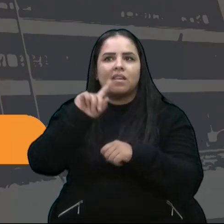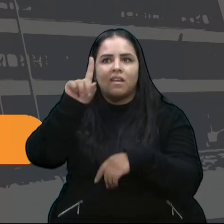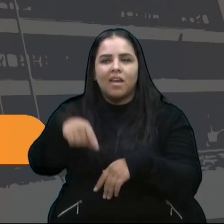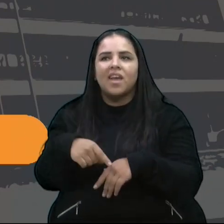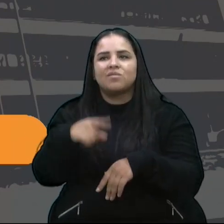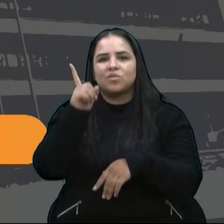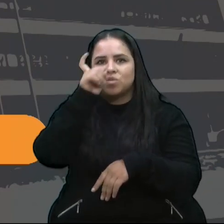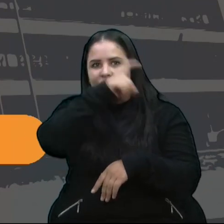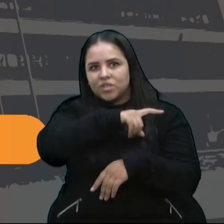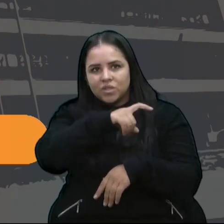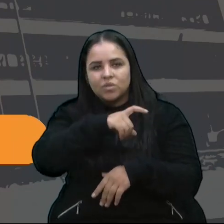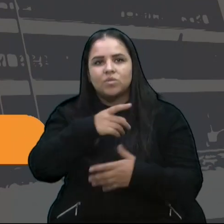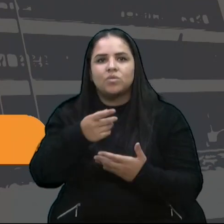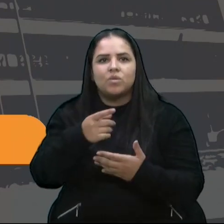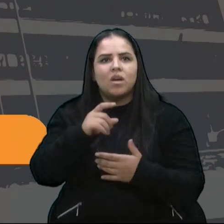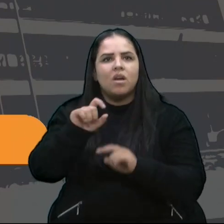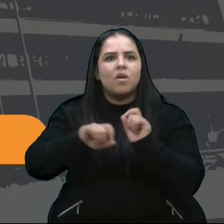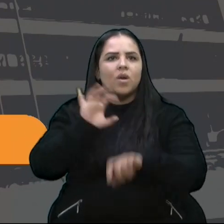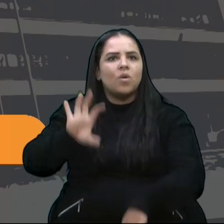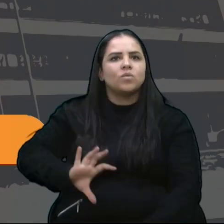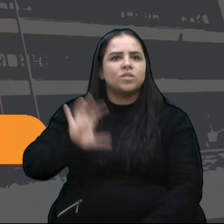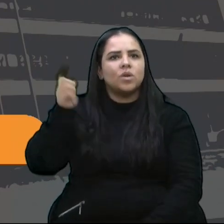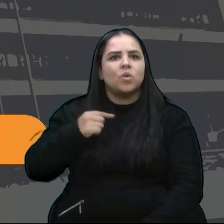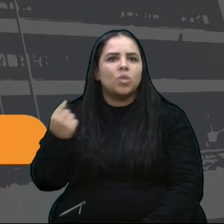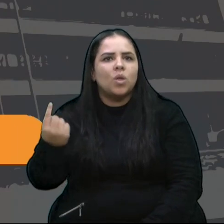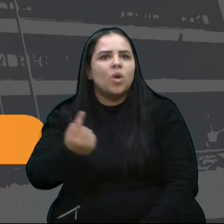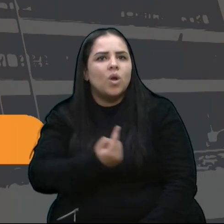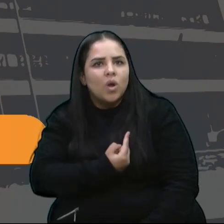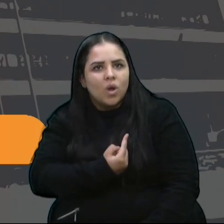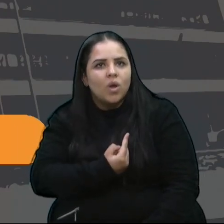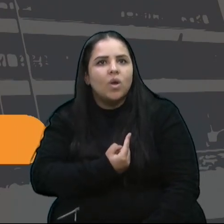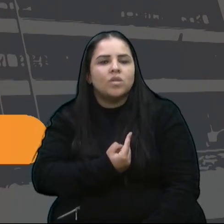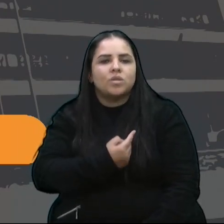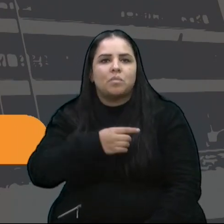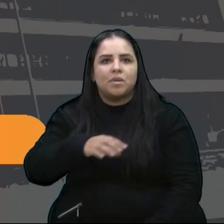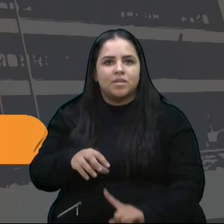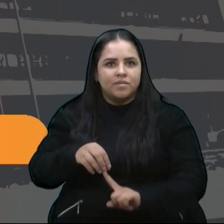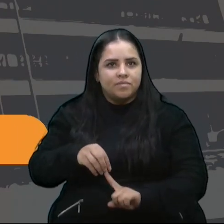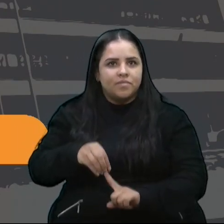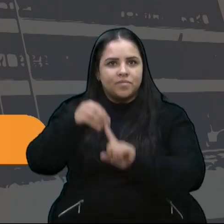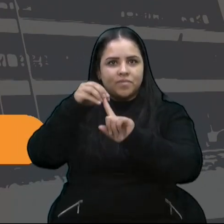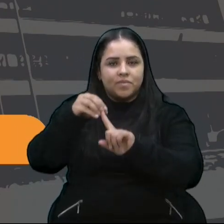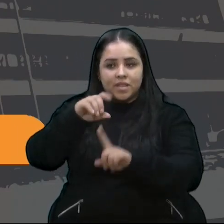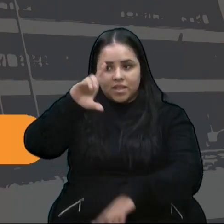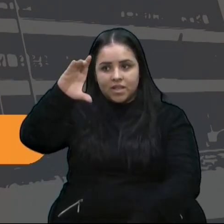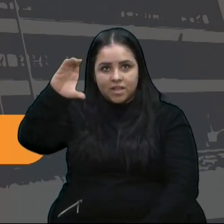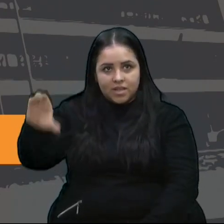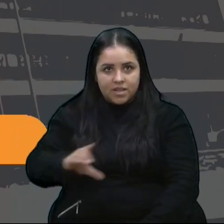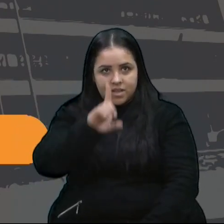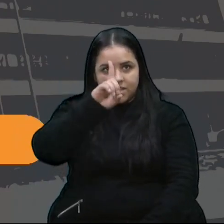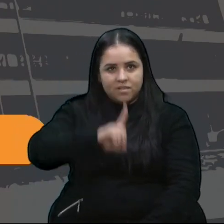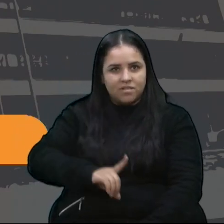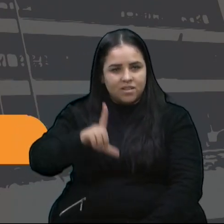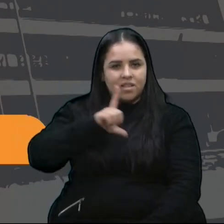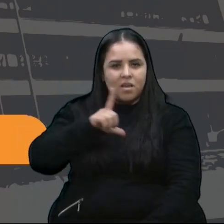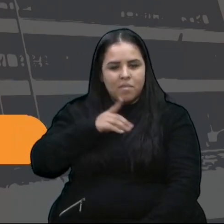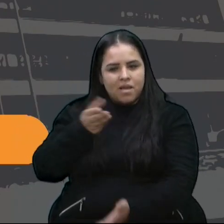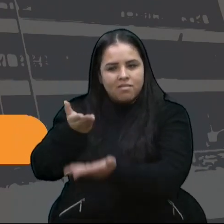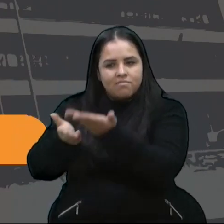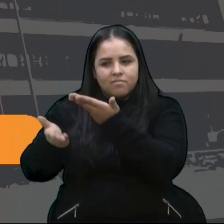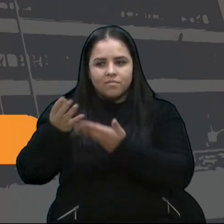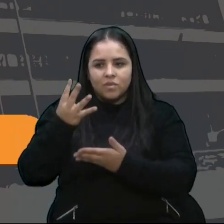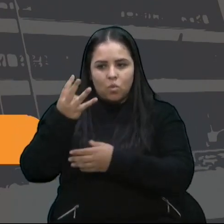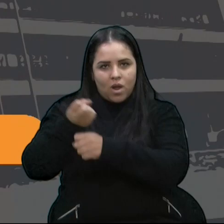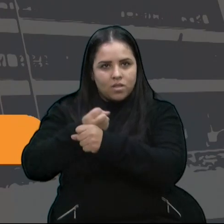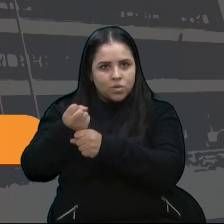profundos. Aconteceu conosco assim o nosso principal cliente, que nós tínhamos já uma relação de 4